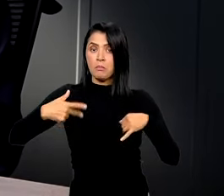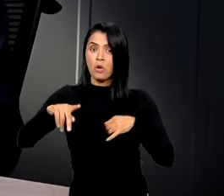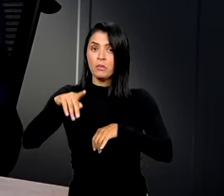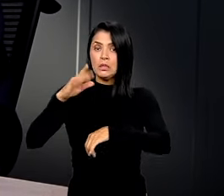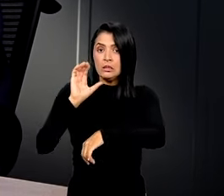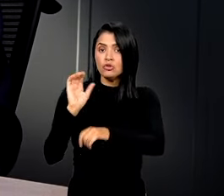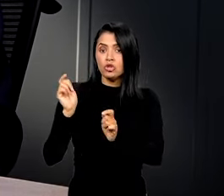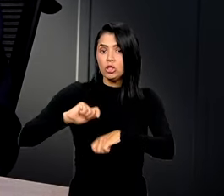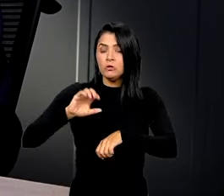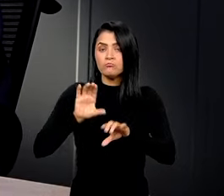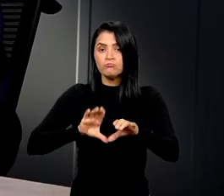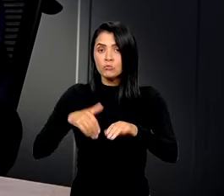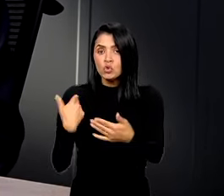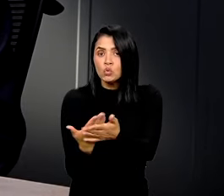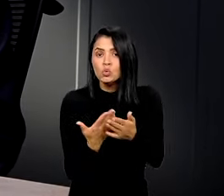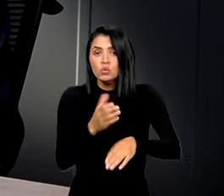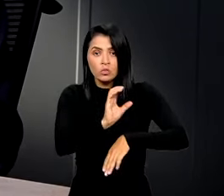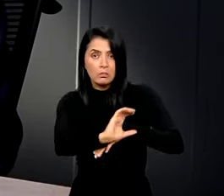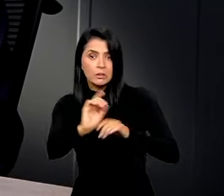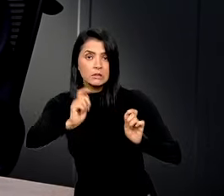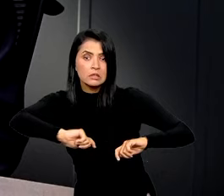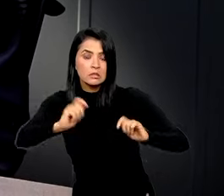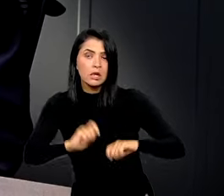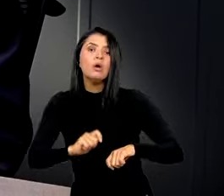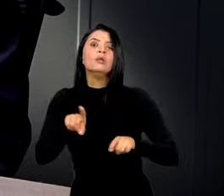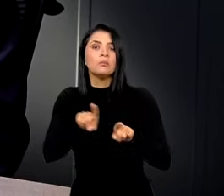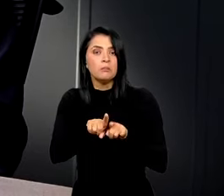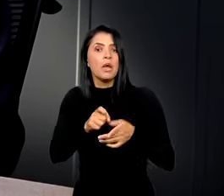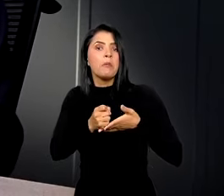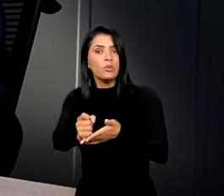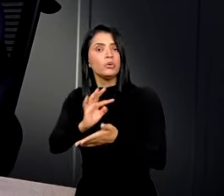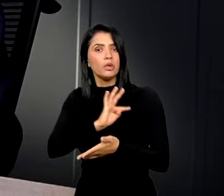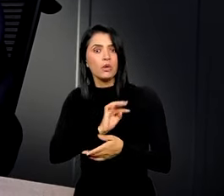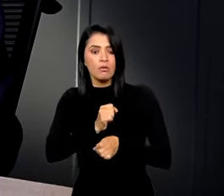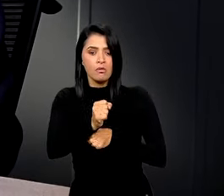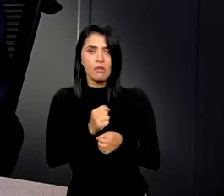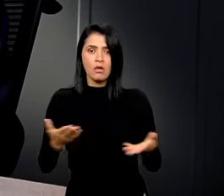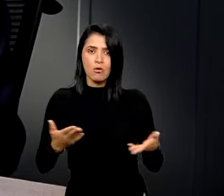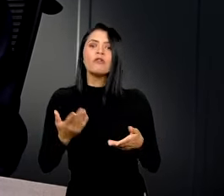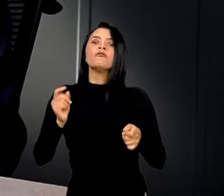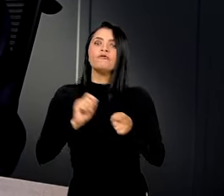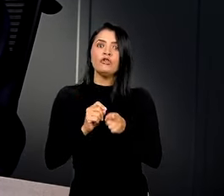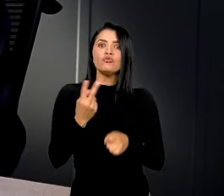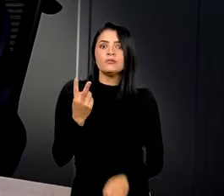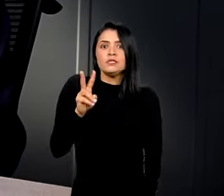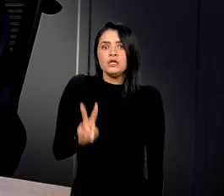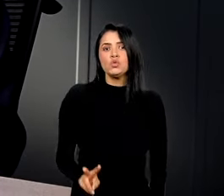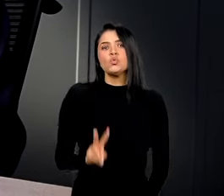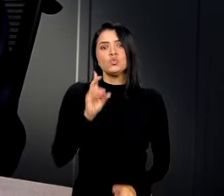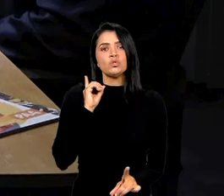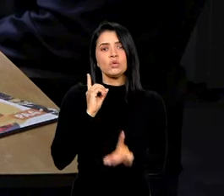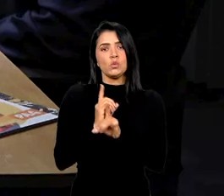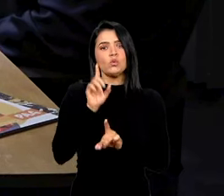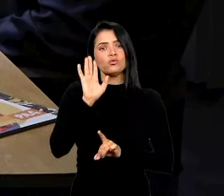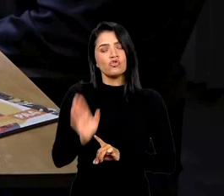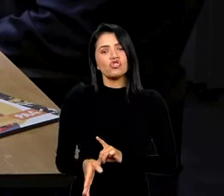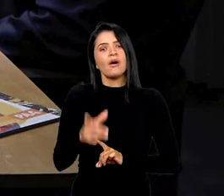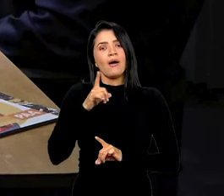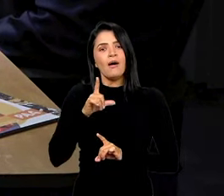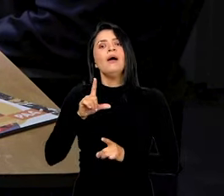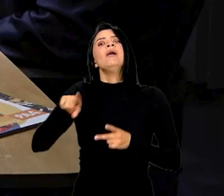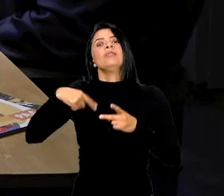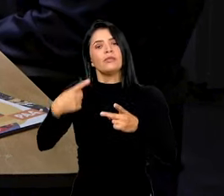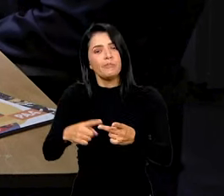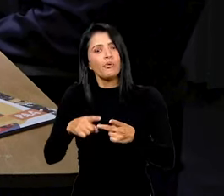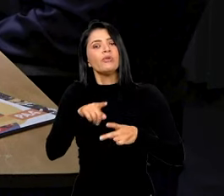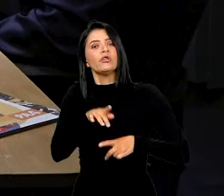apoio técnico, apoio financeiro. Esse ano já foi realizado o 5º encontro nacional precedido de encontros regionais. Agimos da